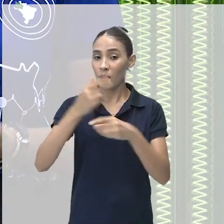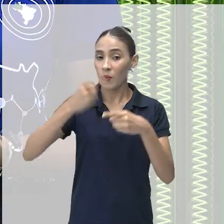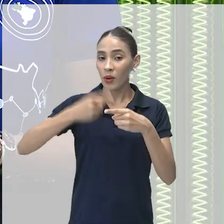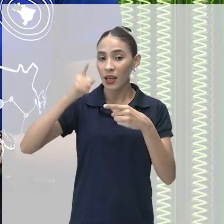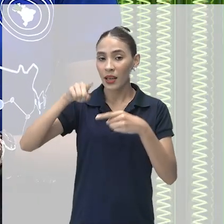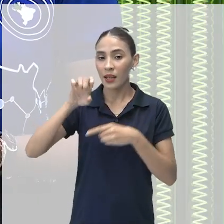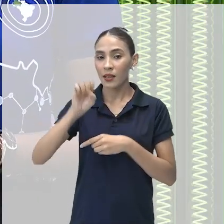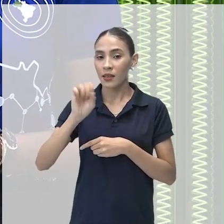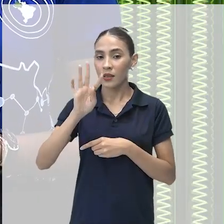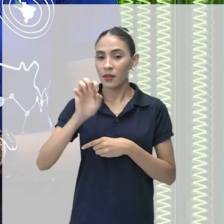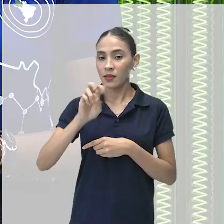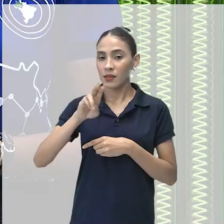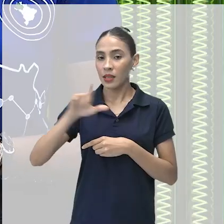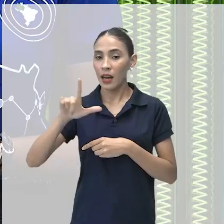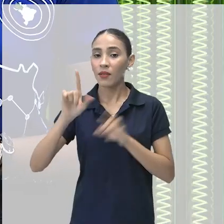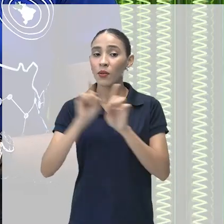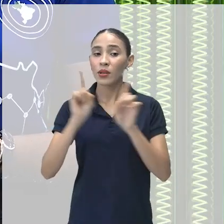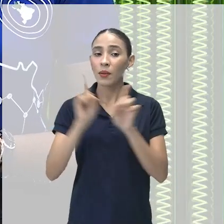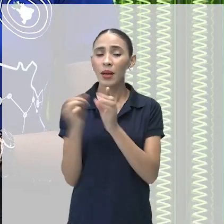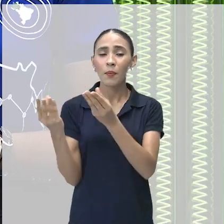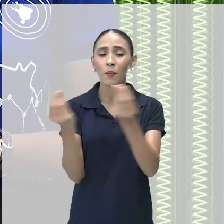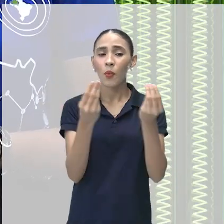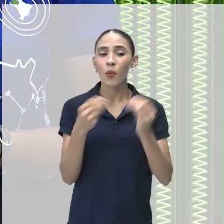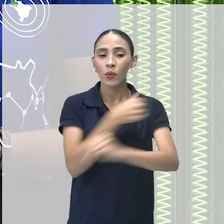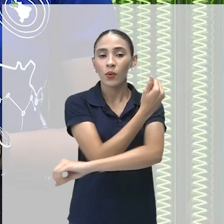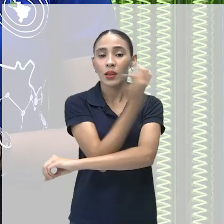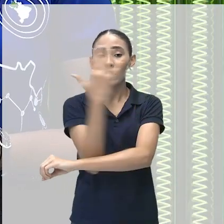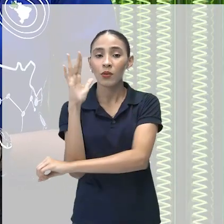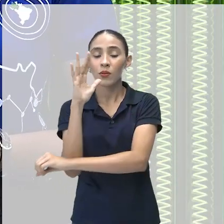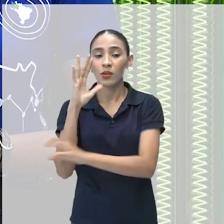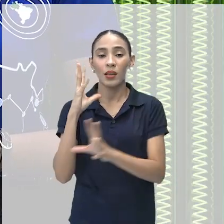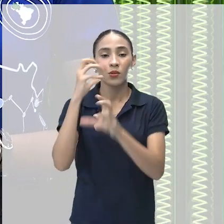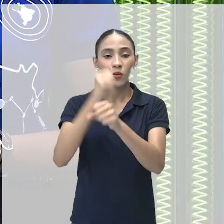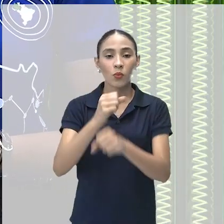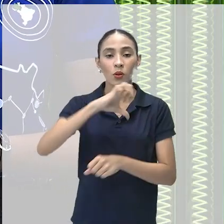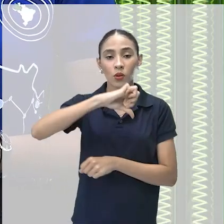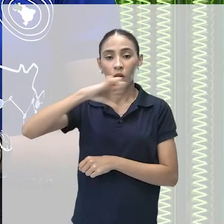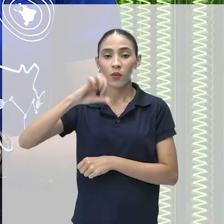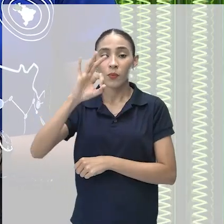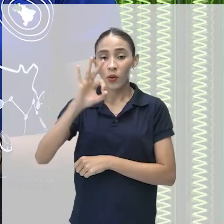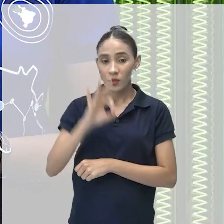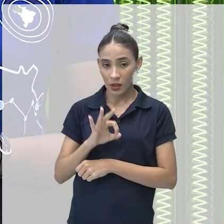é estável e abundante na natureza, representando cerca de